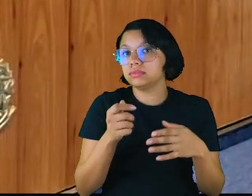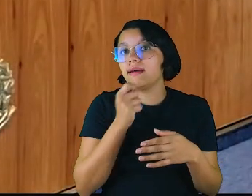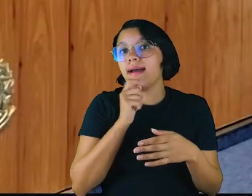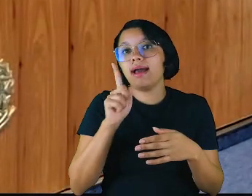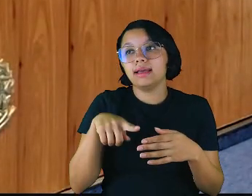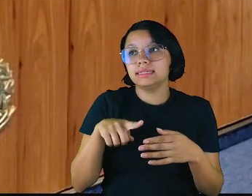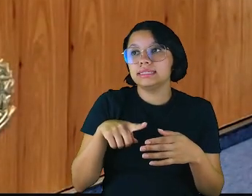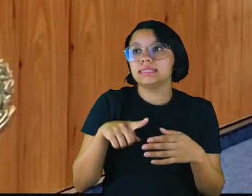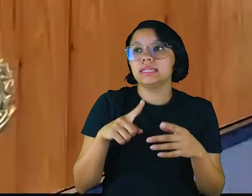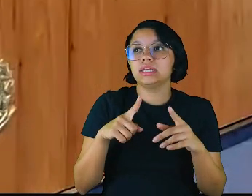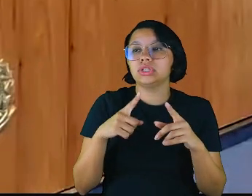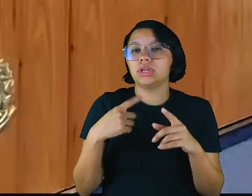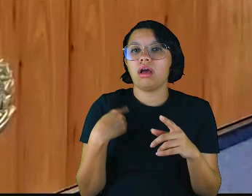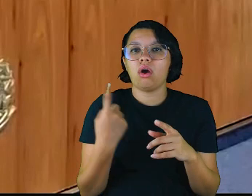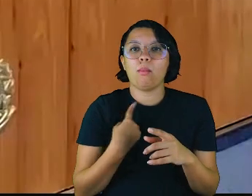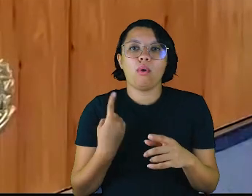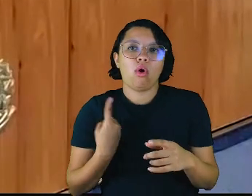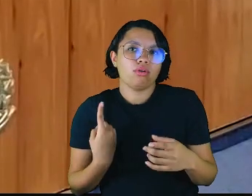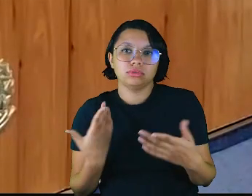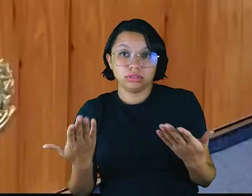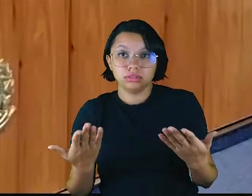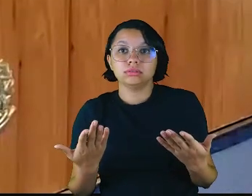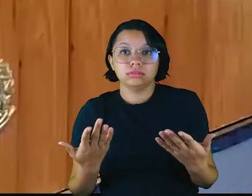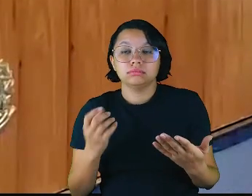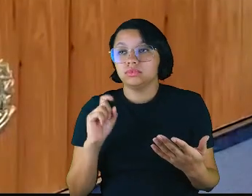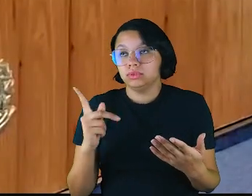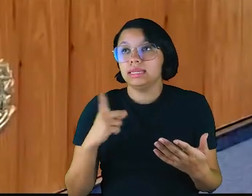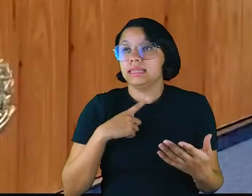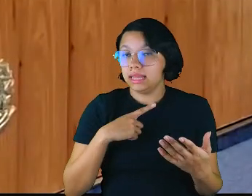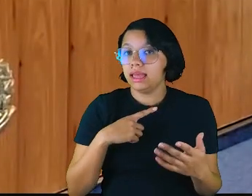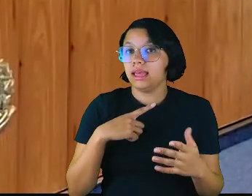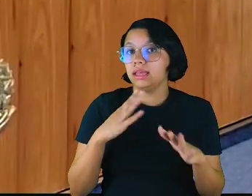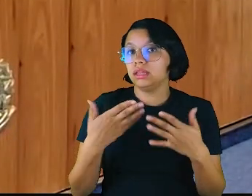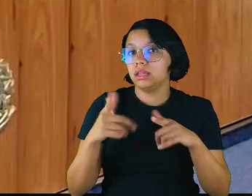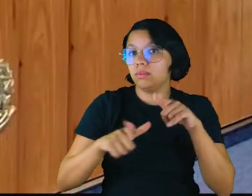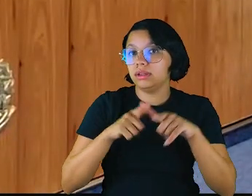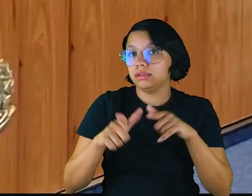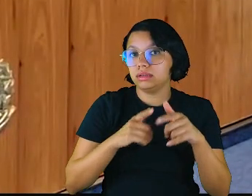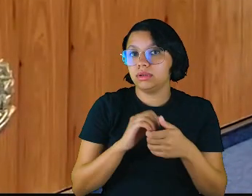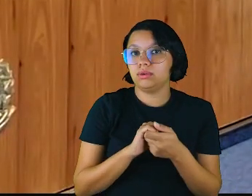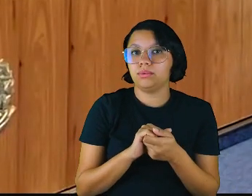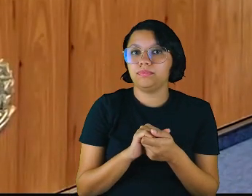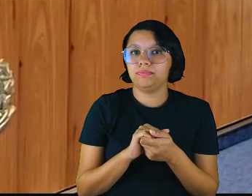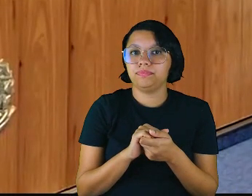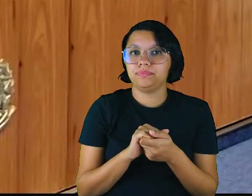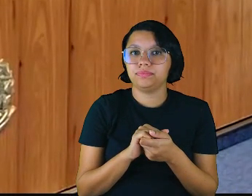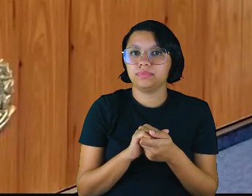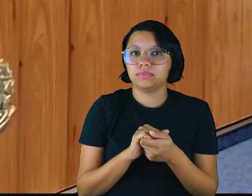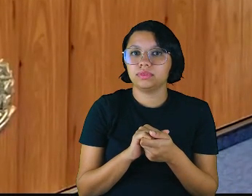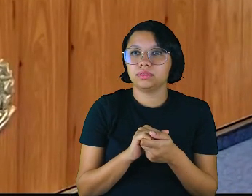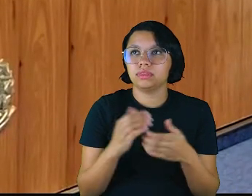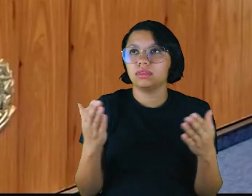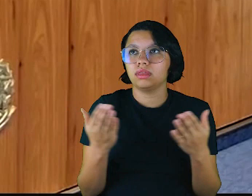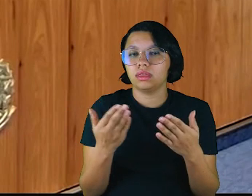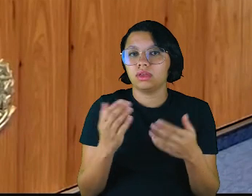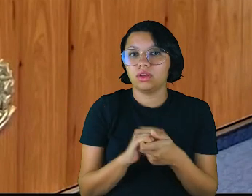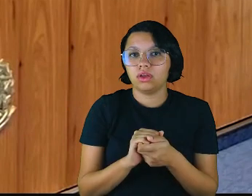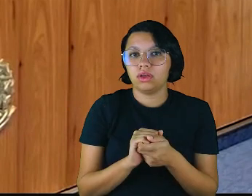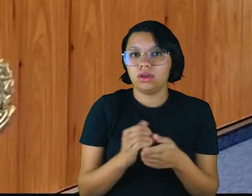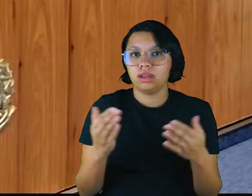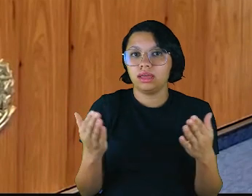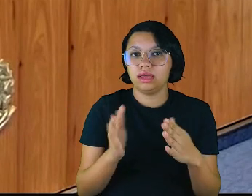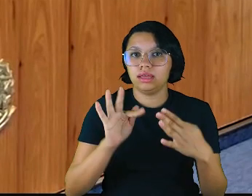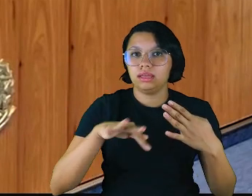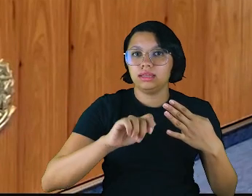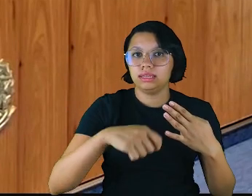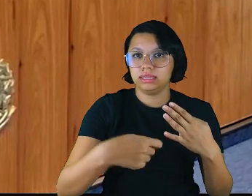Ainda que seja como contribuinte individual, que seja como autônomo. Tem. Então, ele trabalhou. Ele trabalhou. Agora, aqui